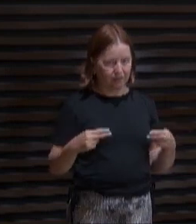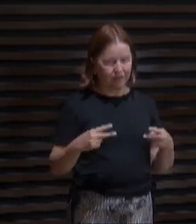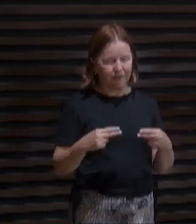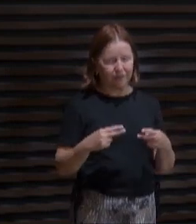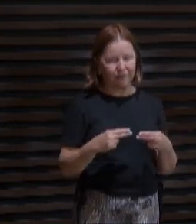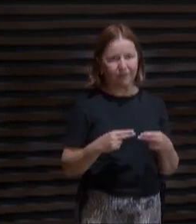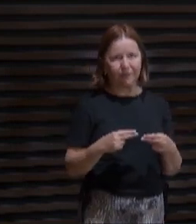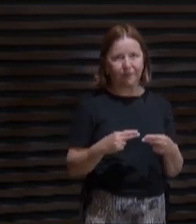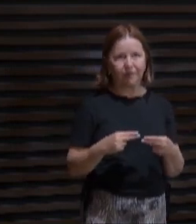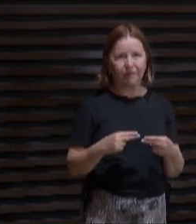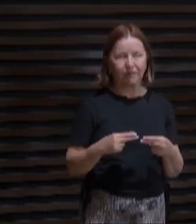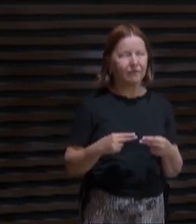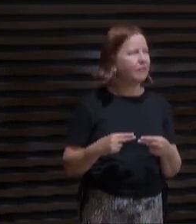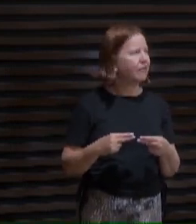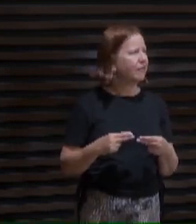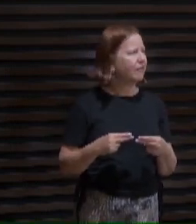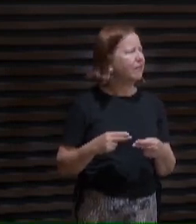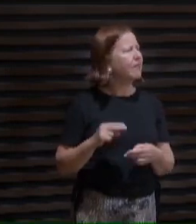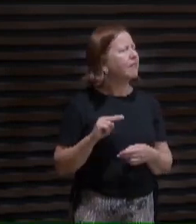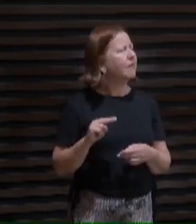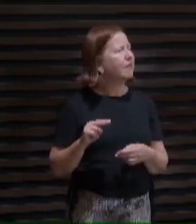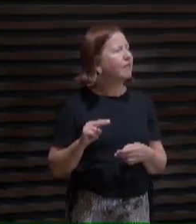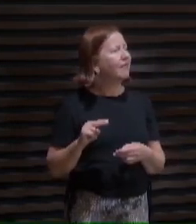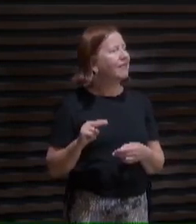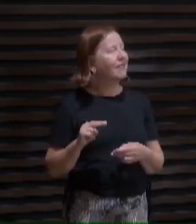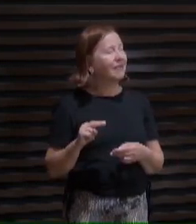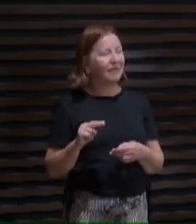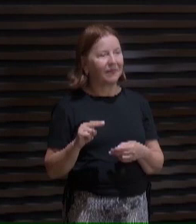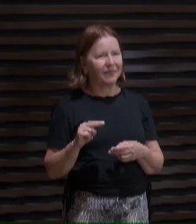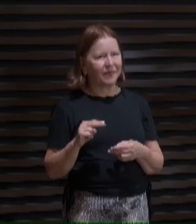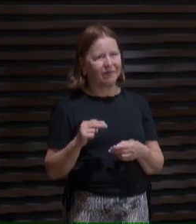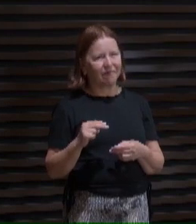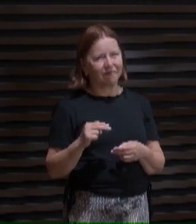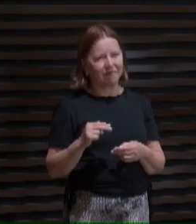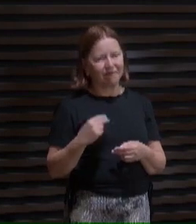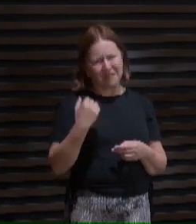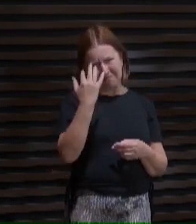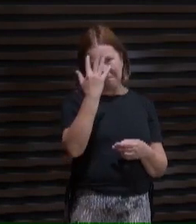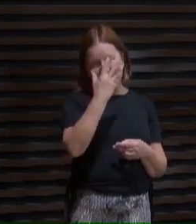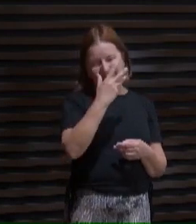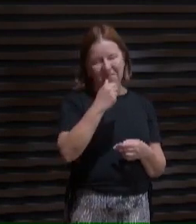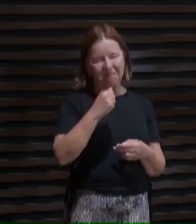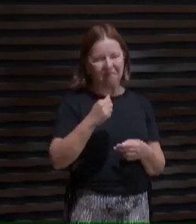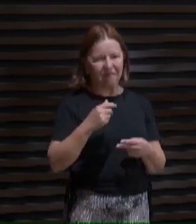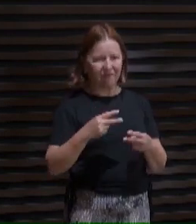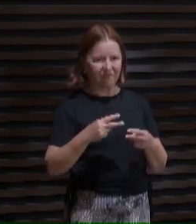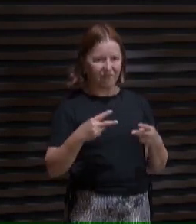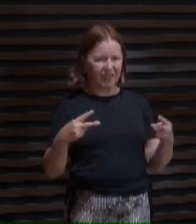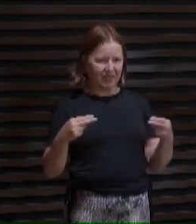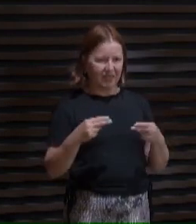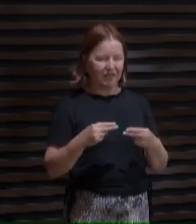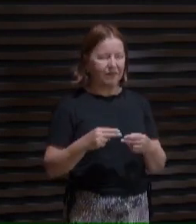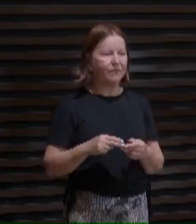como é que chama? Plástico. Ele até é lá do